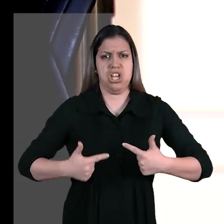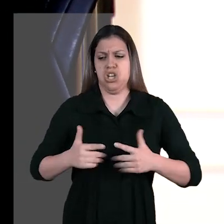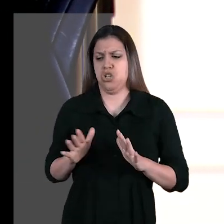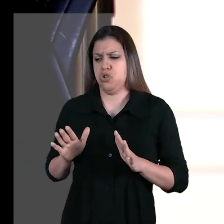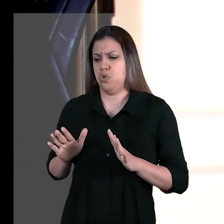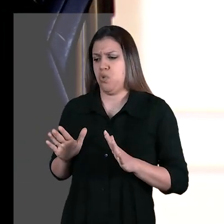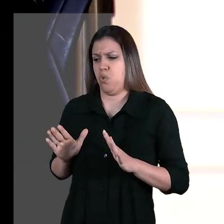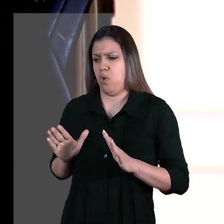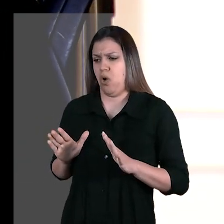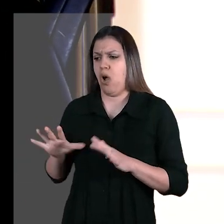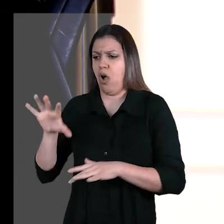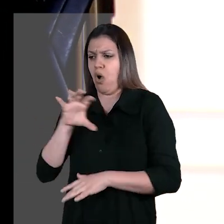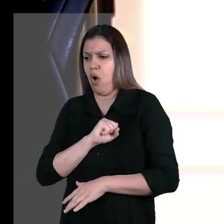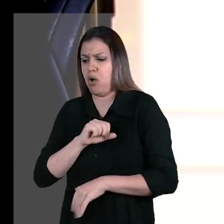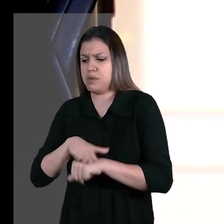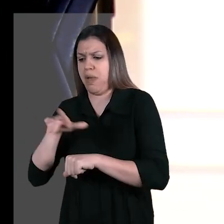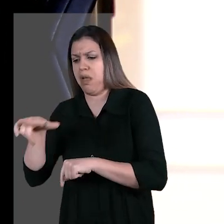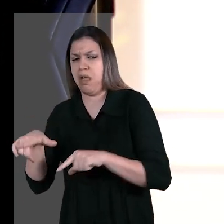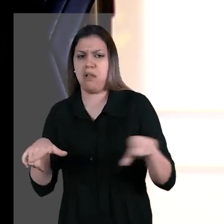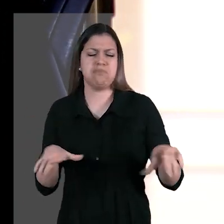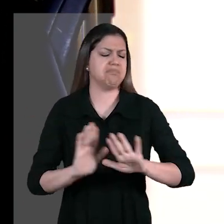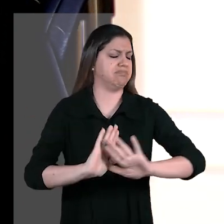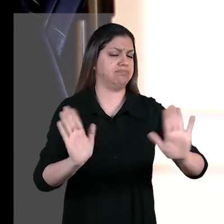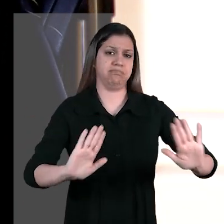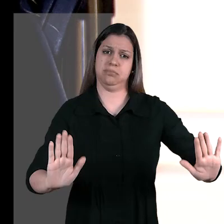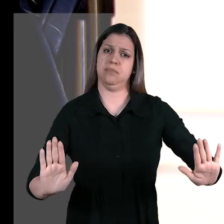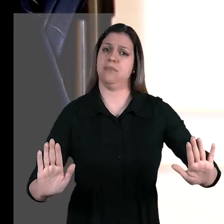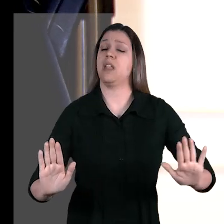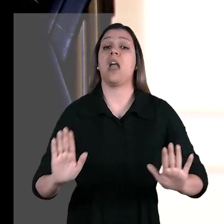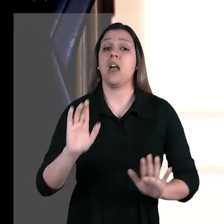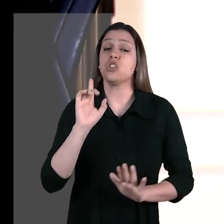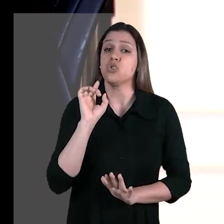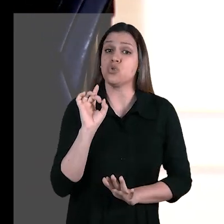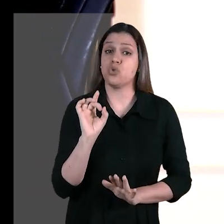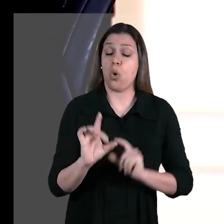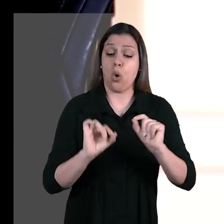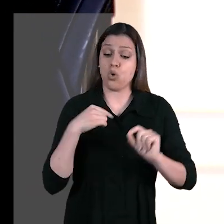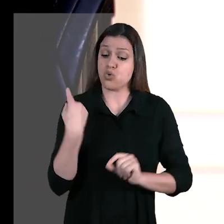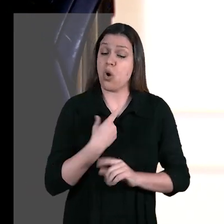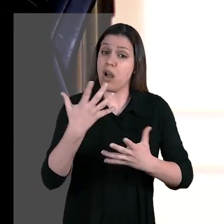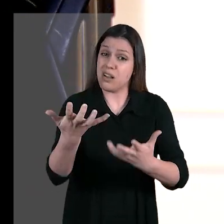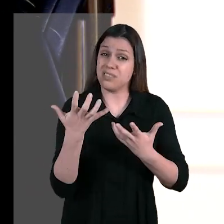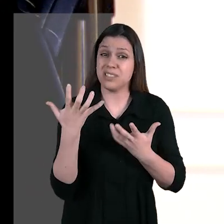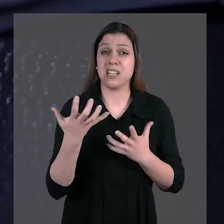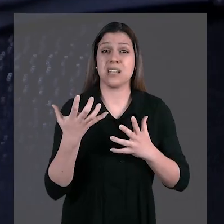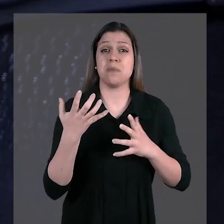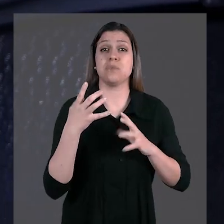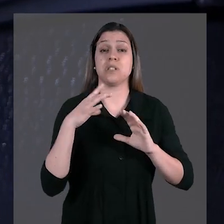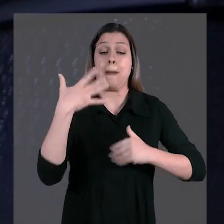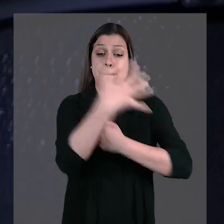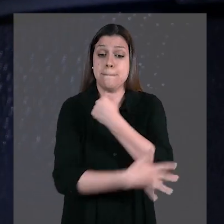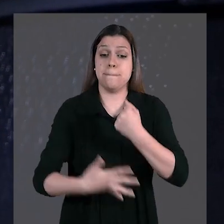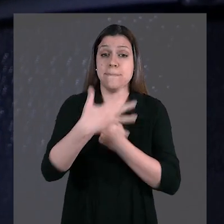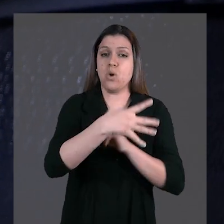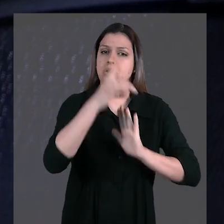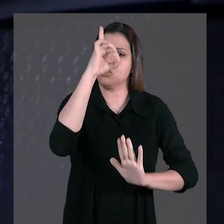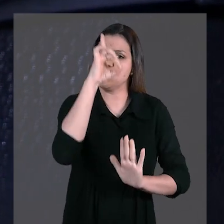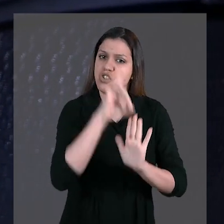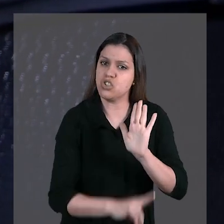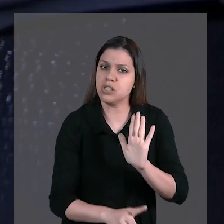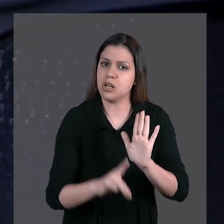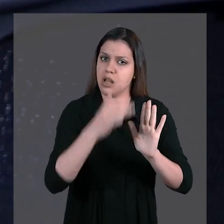de partido tal, partido 1, 2, não. É a questão de defesa dos direitos constitucionais do